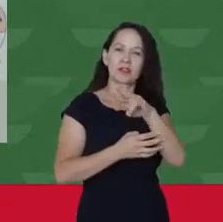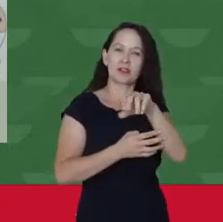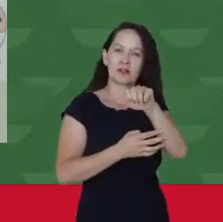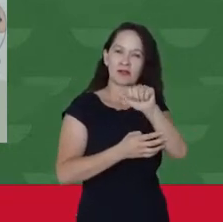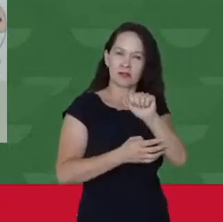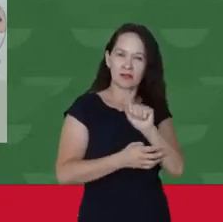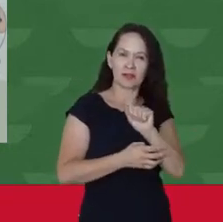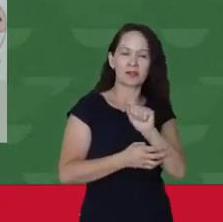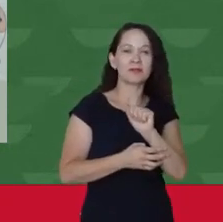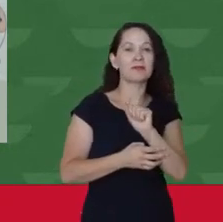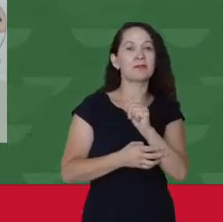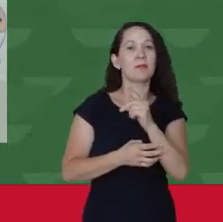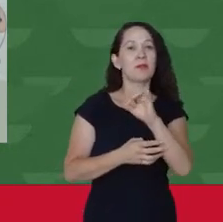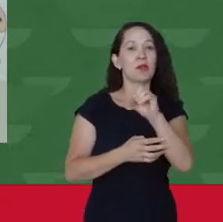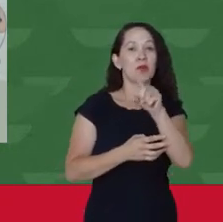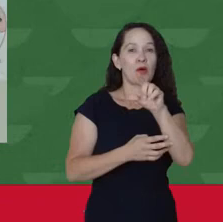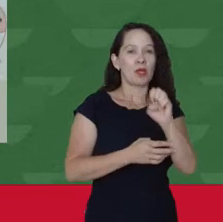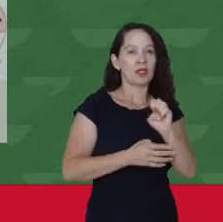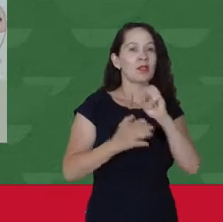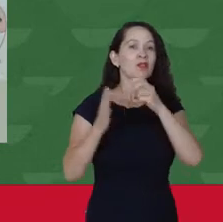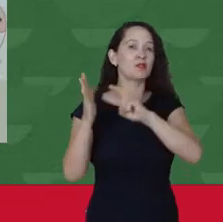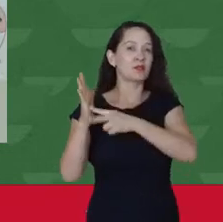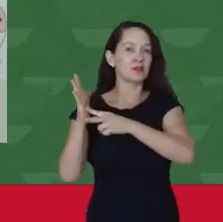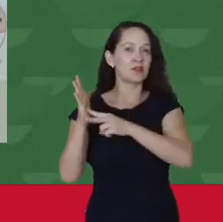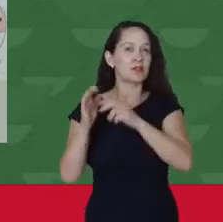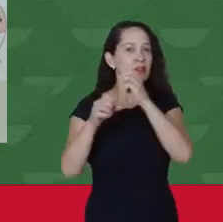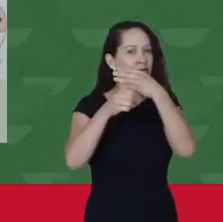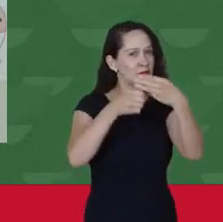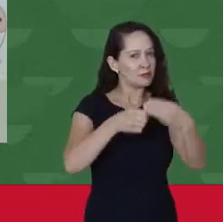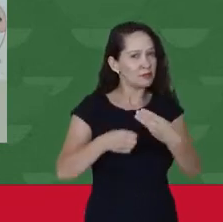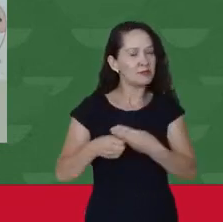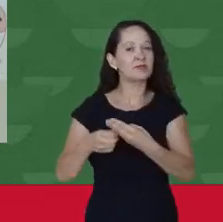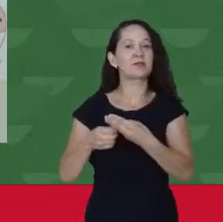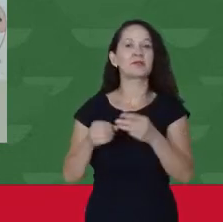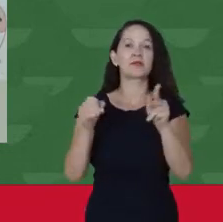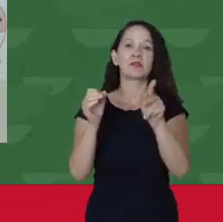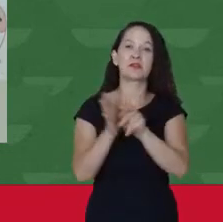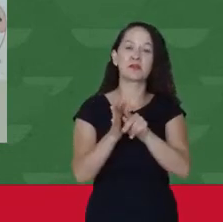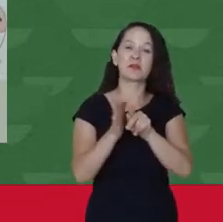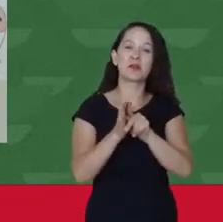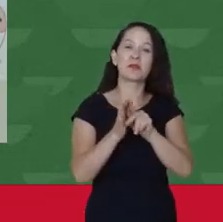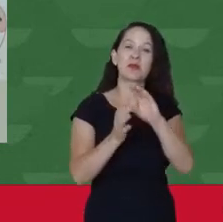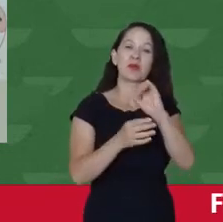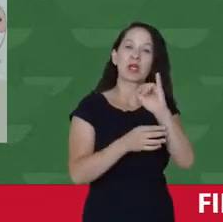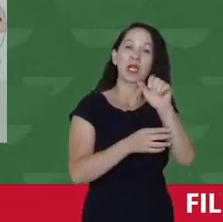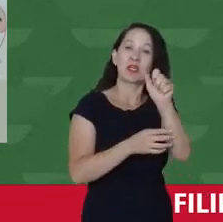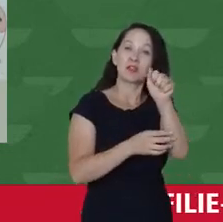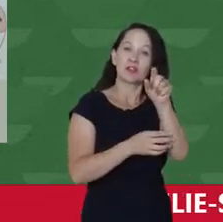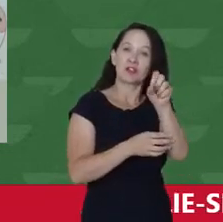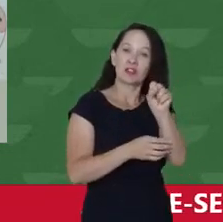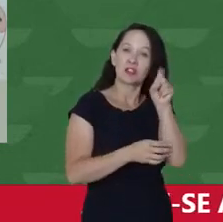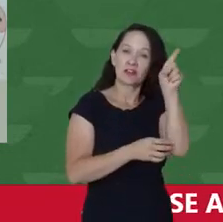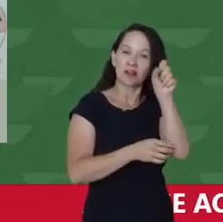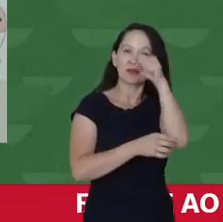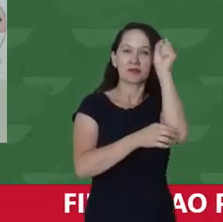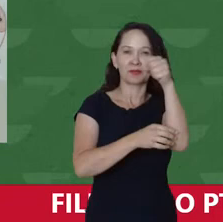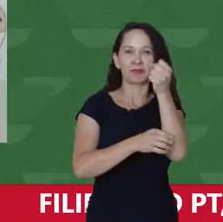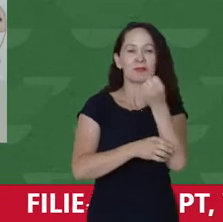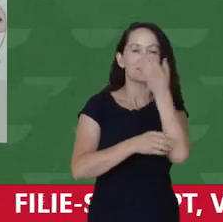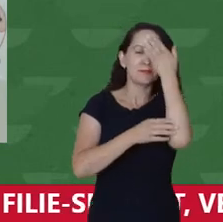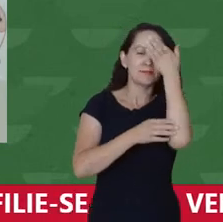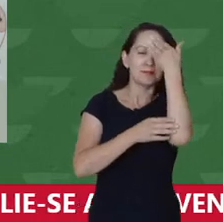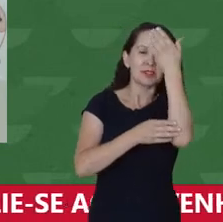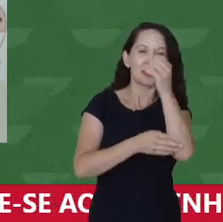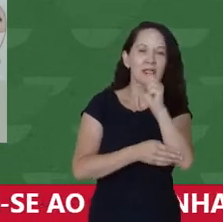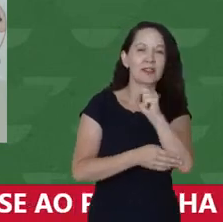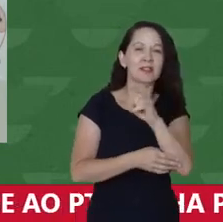Silvana Piroli, do Sindicato dos Municipários do município de Caxias do Sul, no Rio Grande do Sul. Muito obrigado,